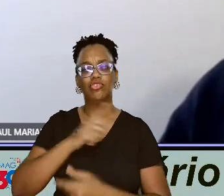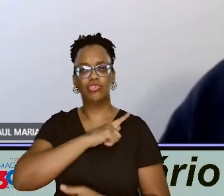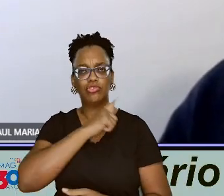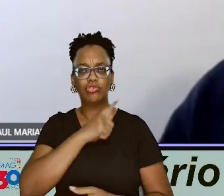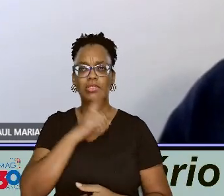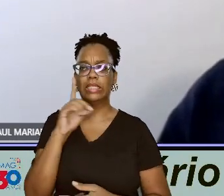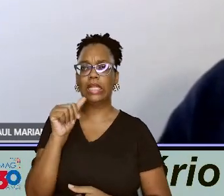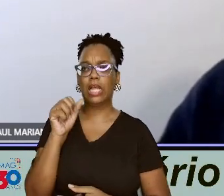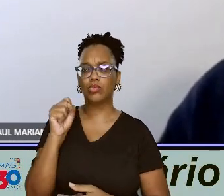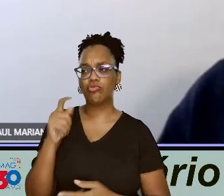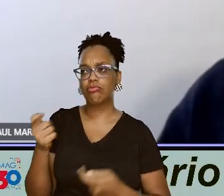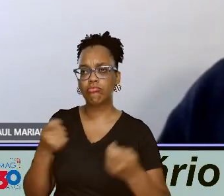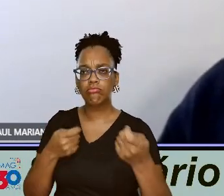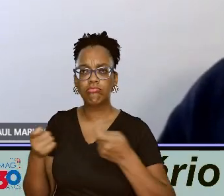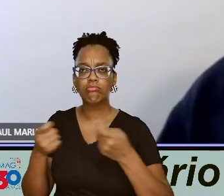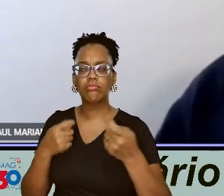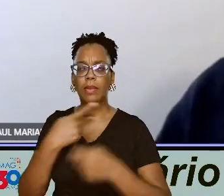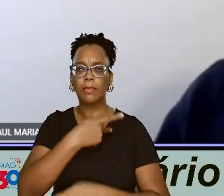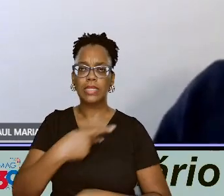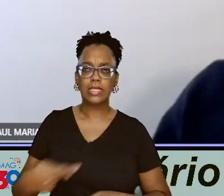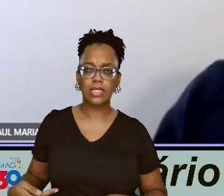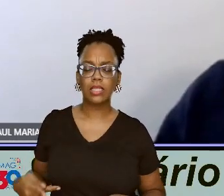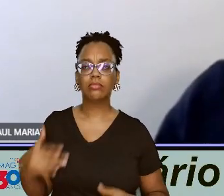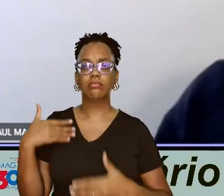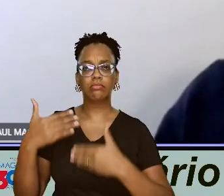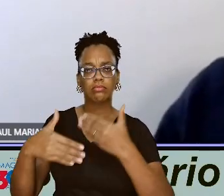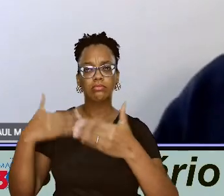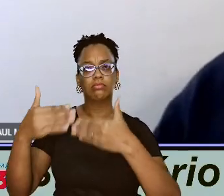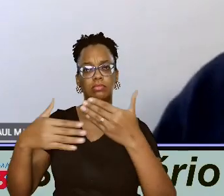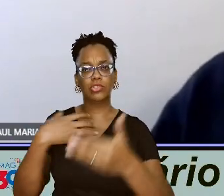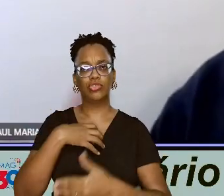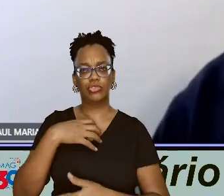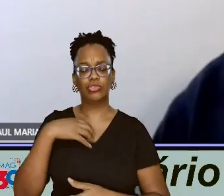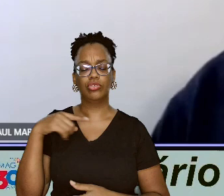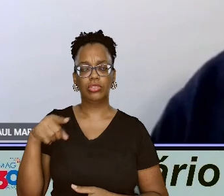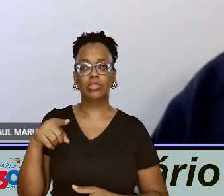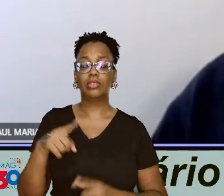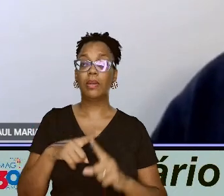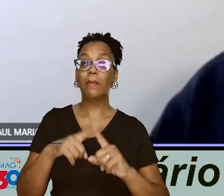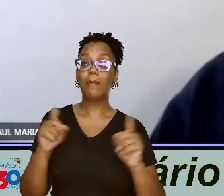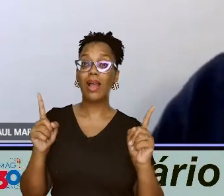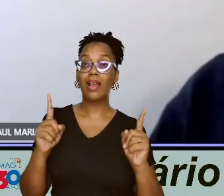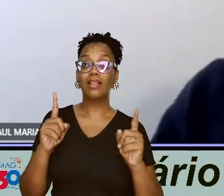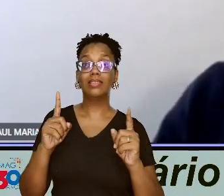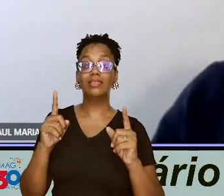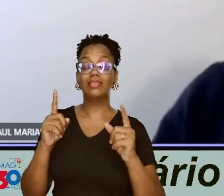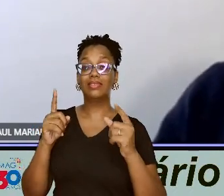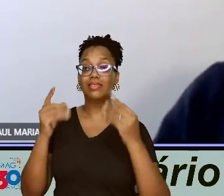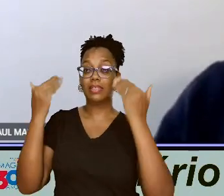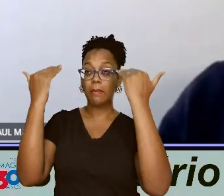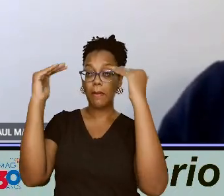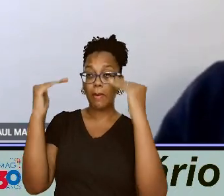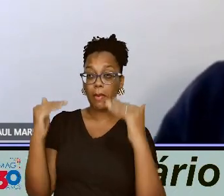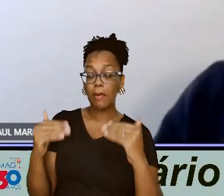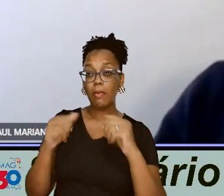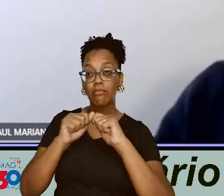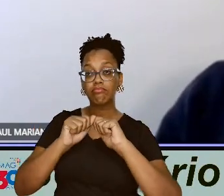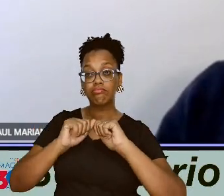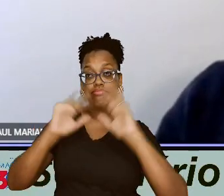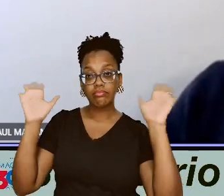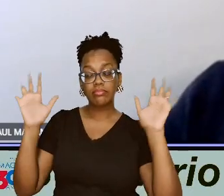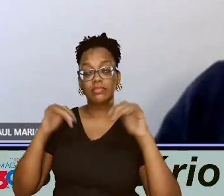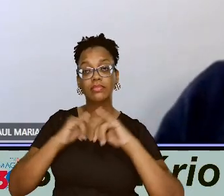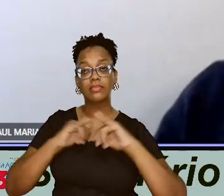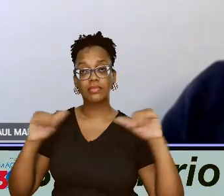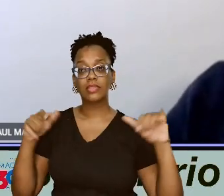assessoria de gestão de dados da presidência tem caminhado nesse sentido, na extração dos dados, da oferta em dados públicos, na transparência, e